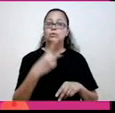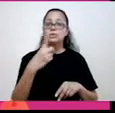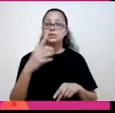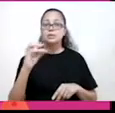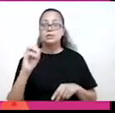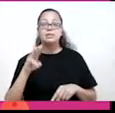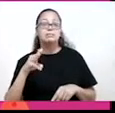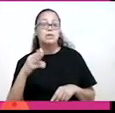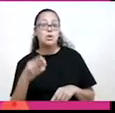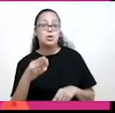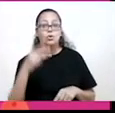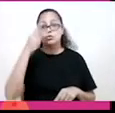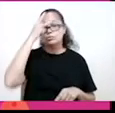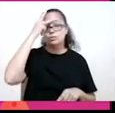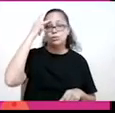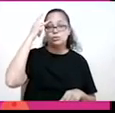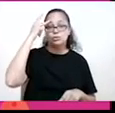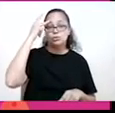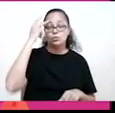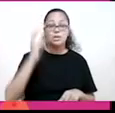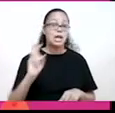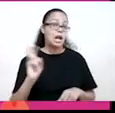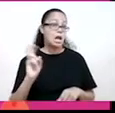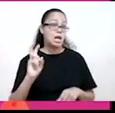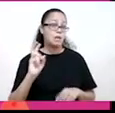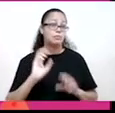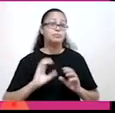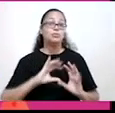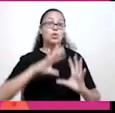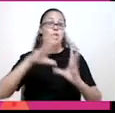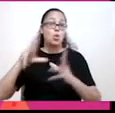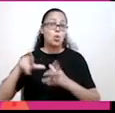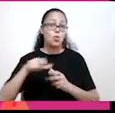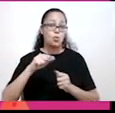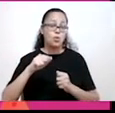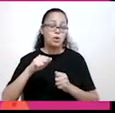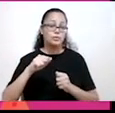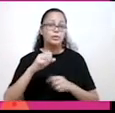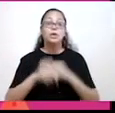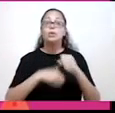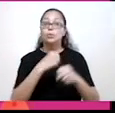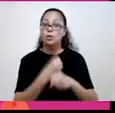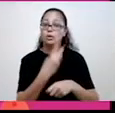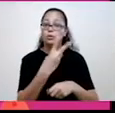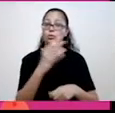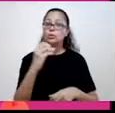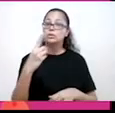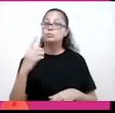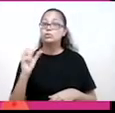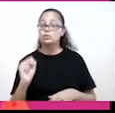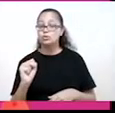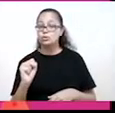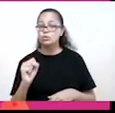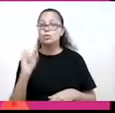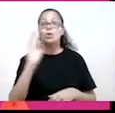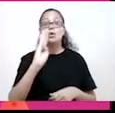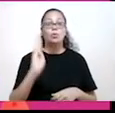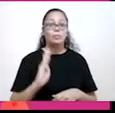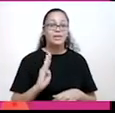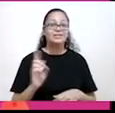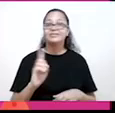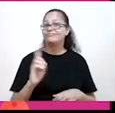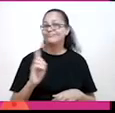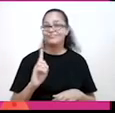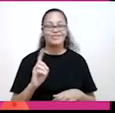milhões de habitantes. Ocupava aí a 5ª posição mundial. Isso no ano de 2018, tá? Trago a informação para vocês que o Brasil não é mais o